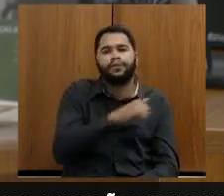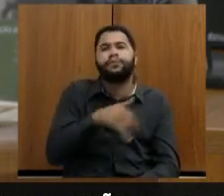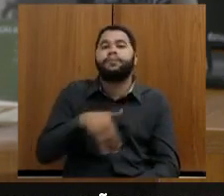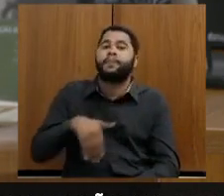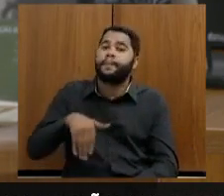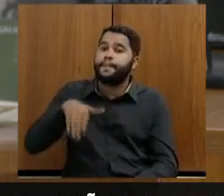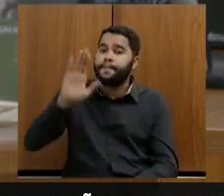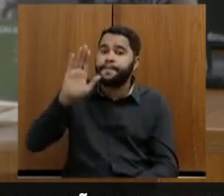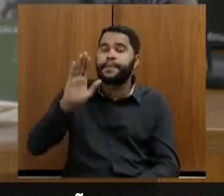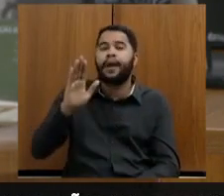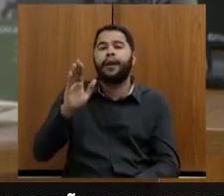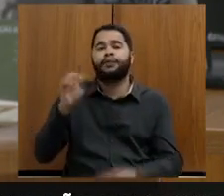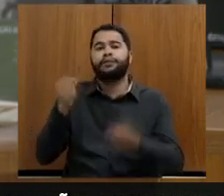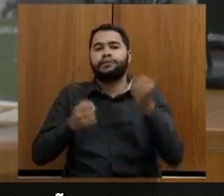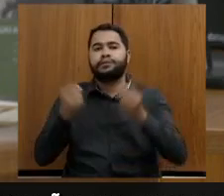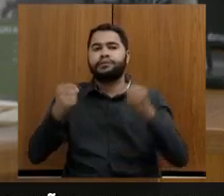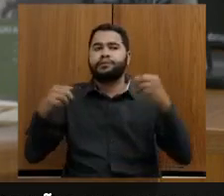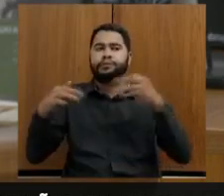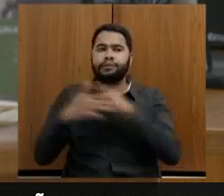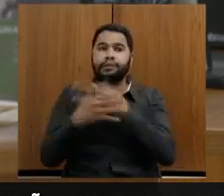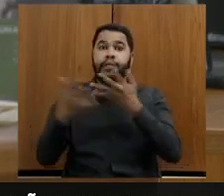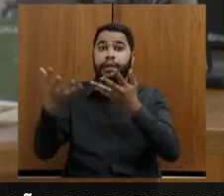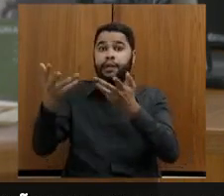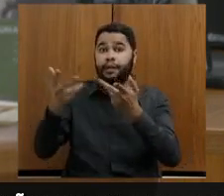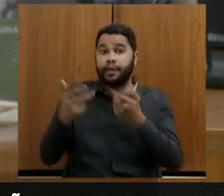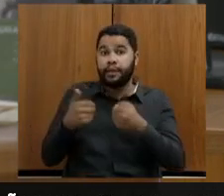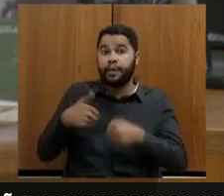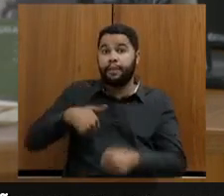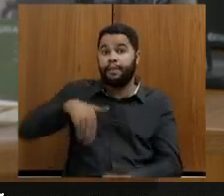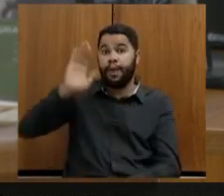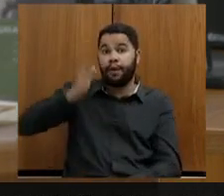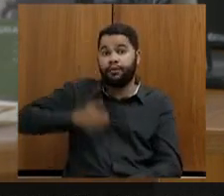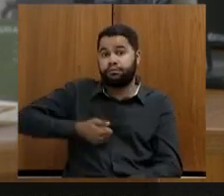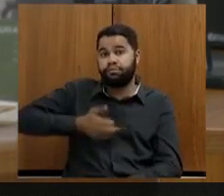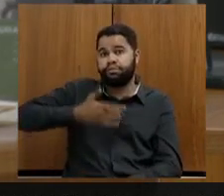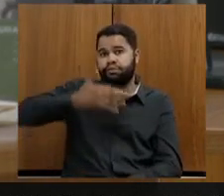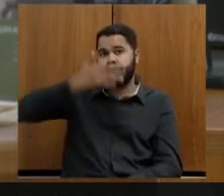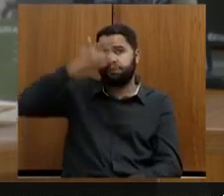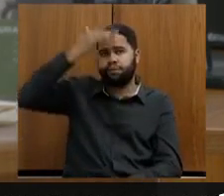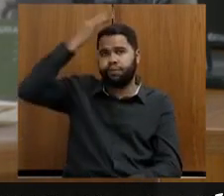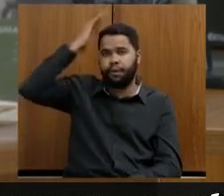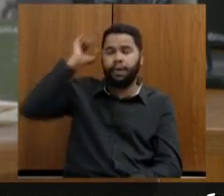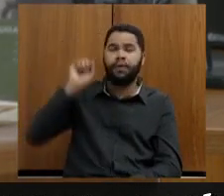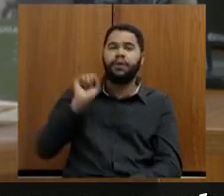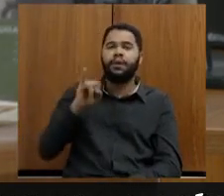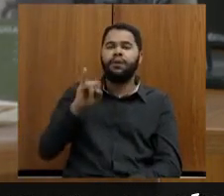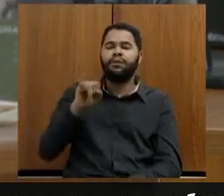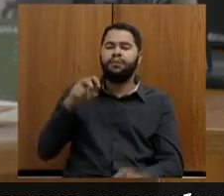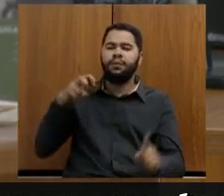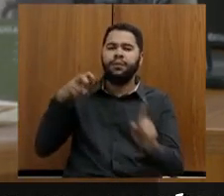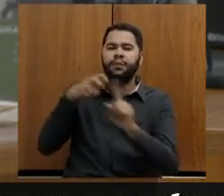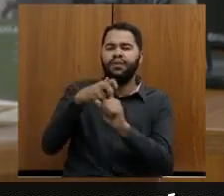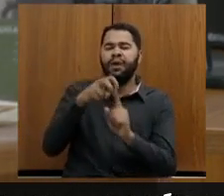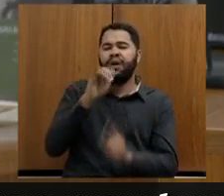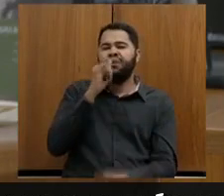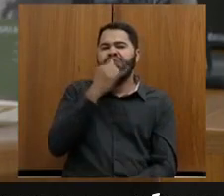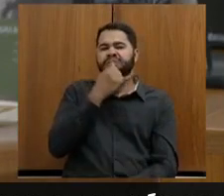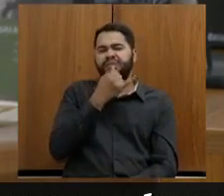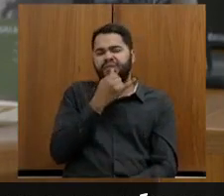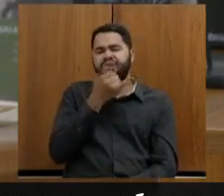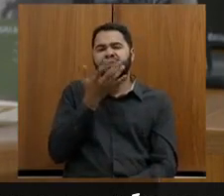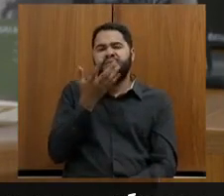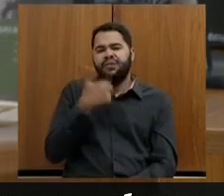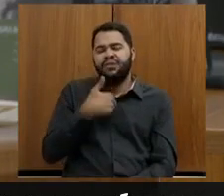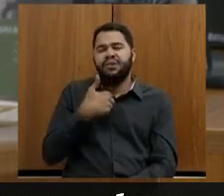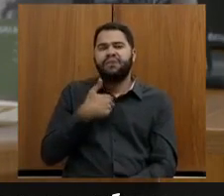mais veículos para que possa ter esse atendimento mais célere é quando houver acidentes infelizmente né